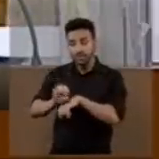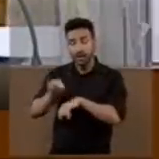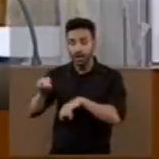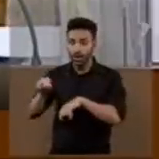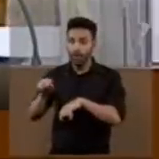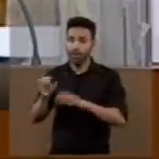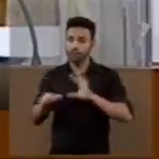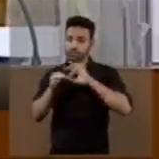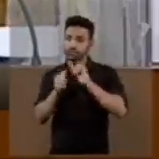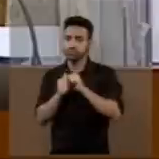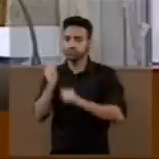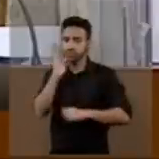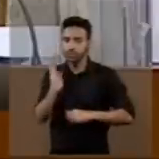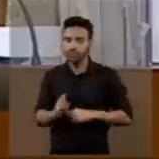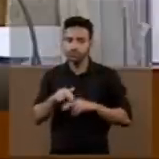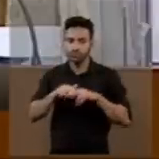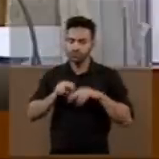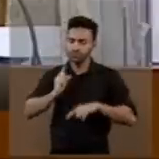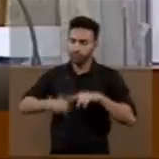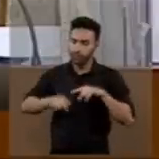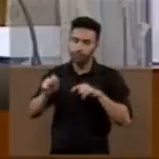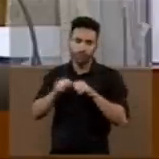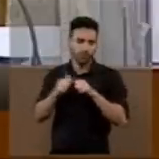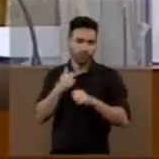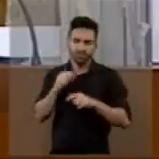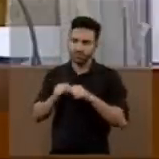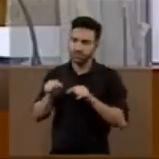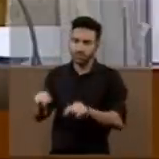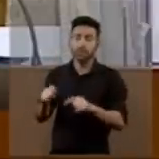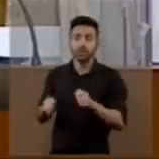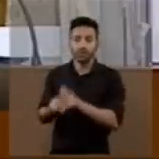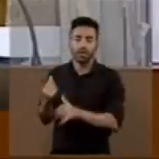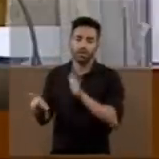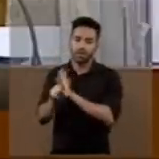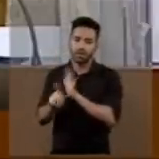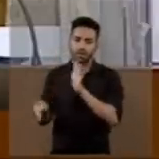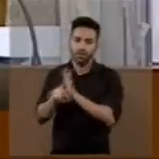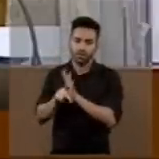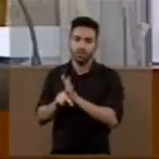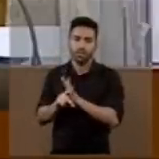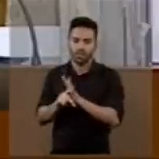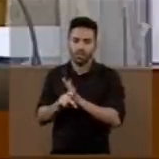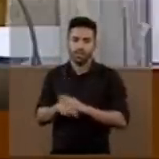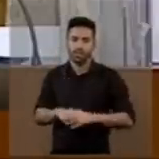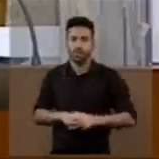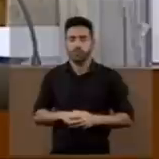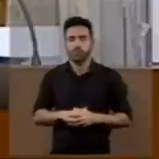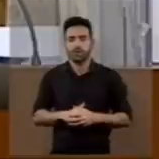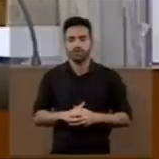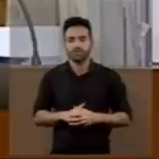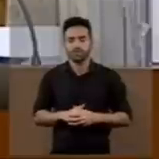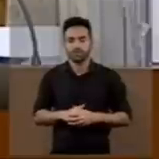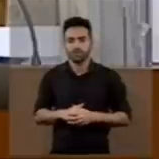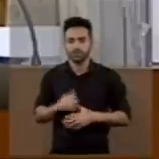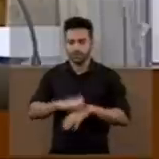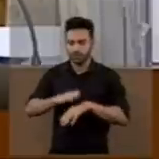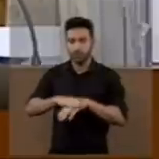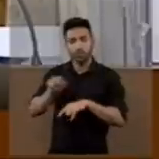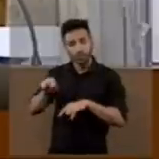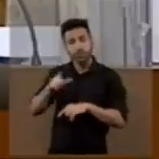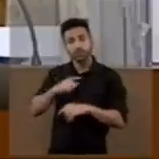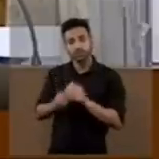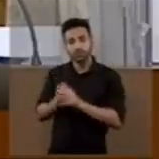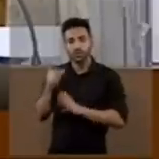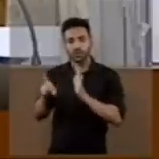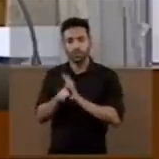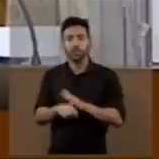artigo 1º da sua Constituição, o que aqui equipararia exatamente pela abdicação da sua competência para legislar, e